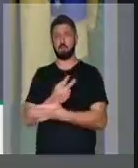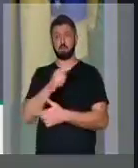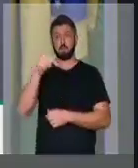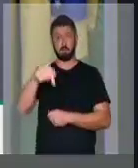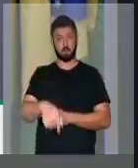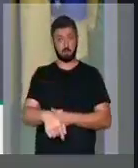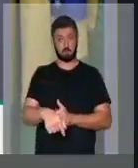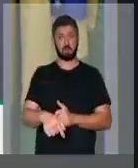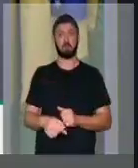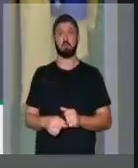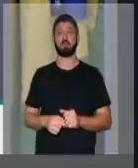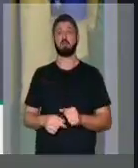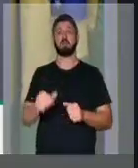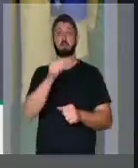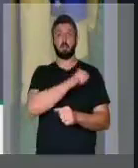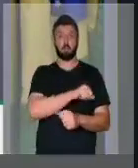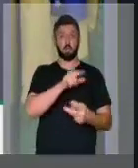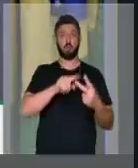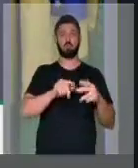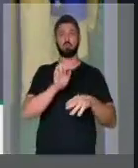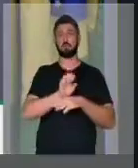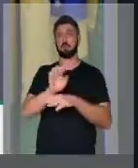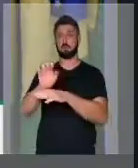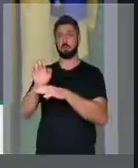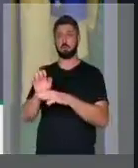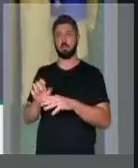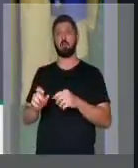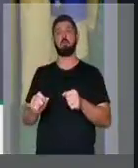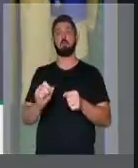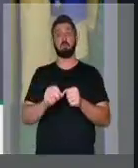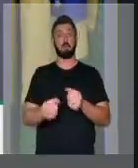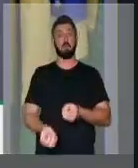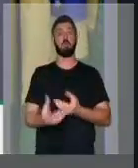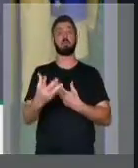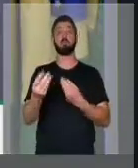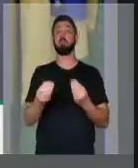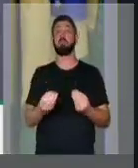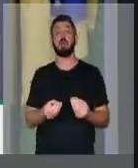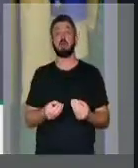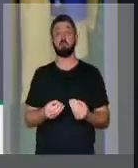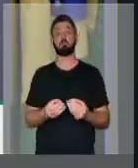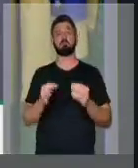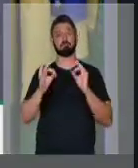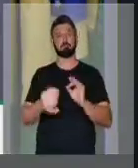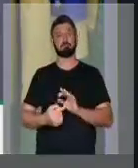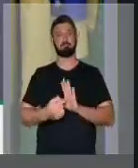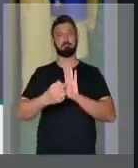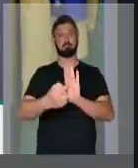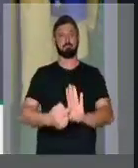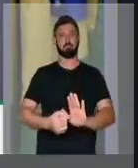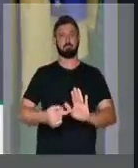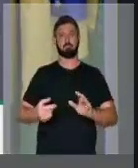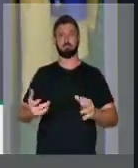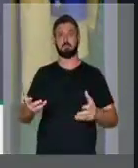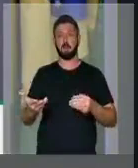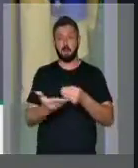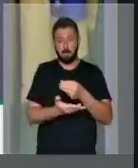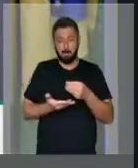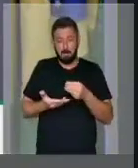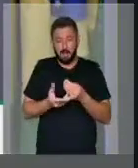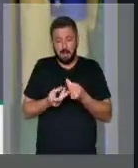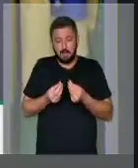aqui no Rio de Janeiro e outros estados foram produzidos exatamente para mostrar a essência,